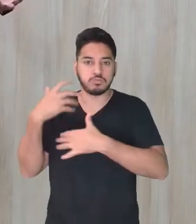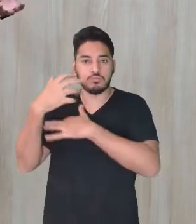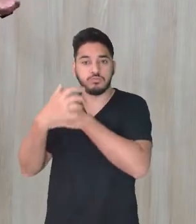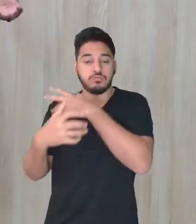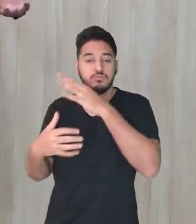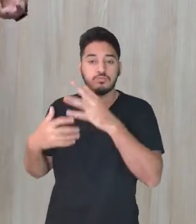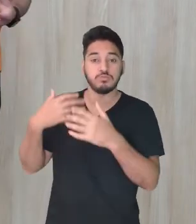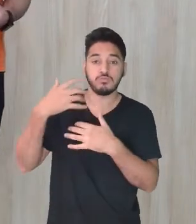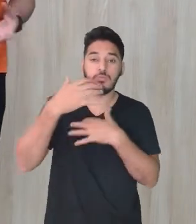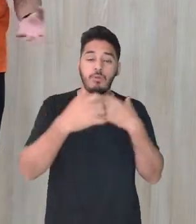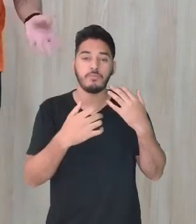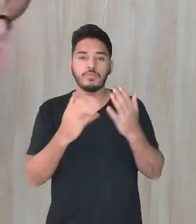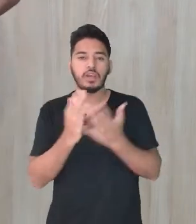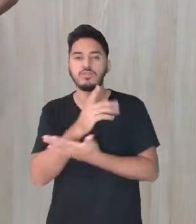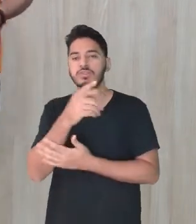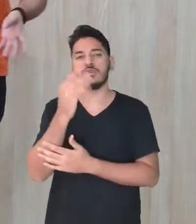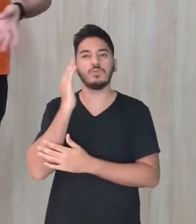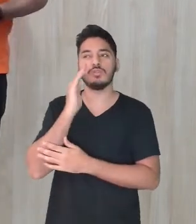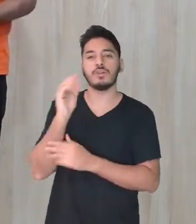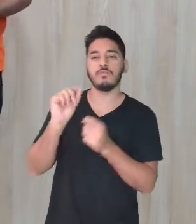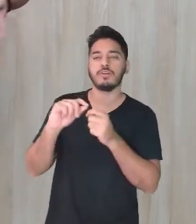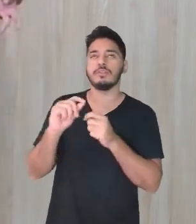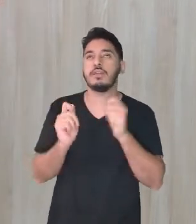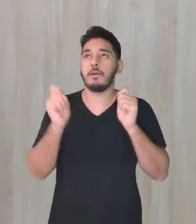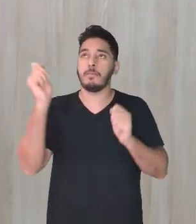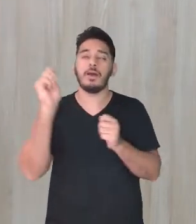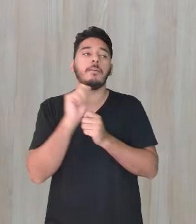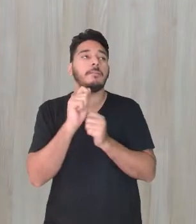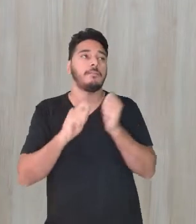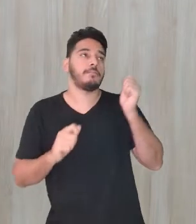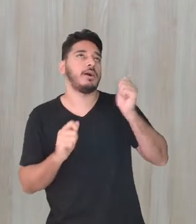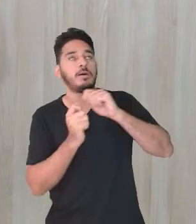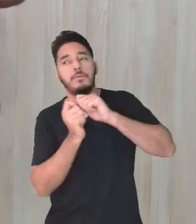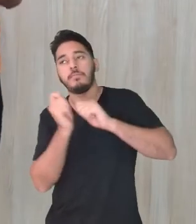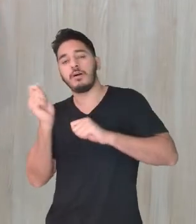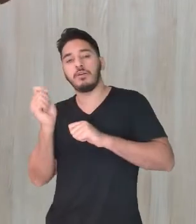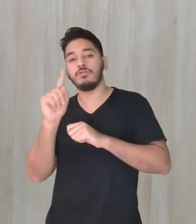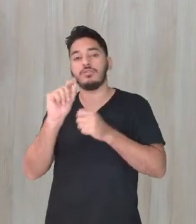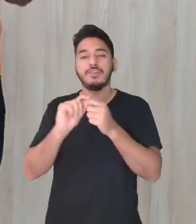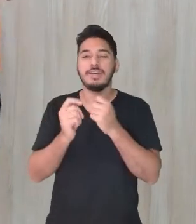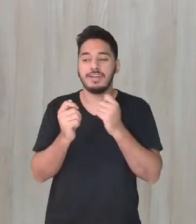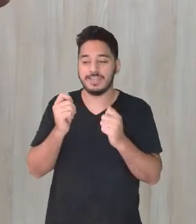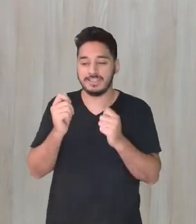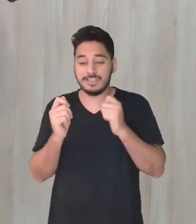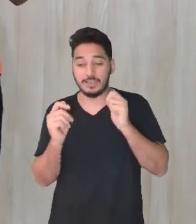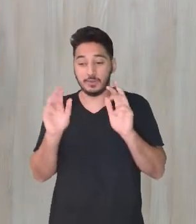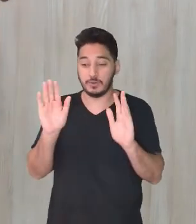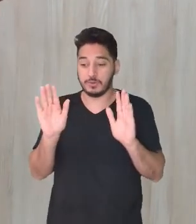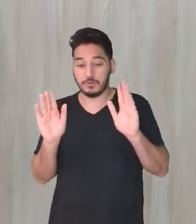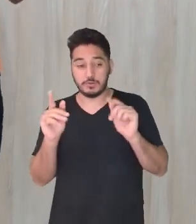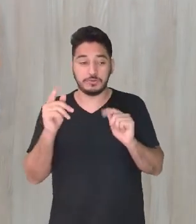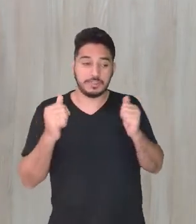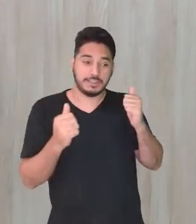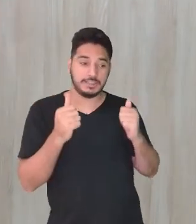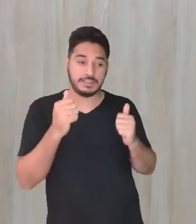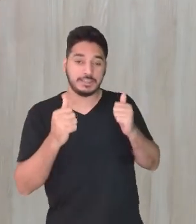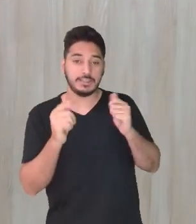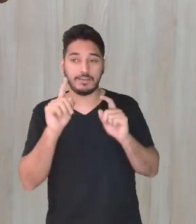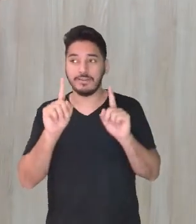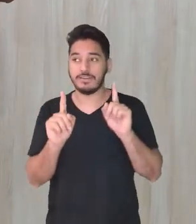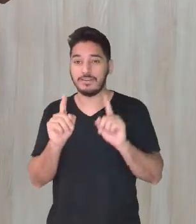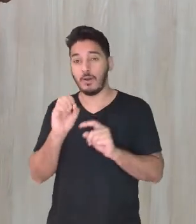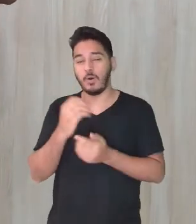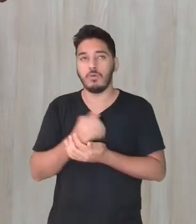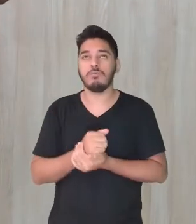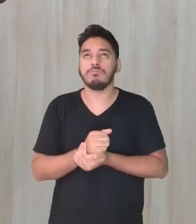Carol disse, mesmo que você não saiba fazer as coreografias do frevo, você, no mínimo, fica assim, ó. Mesmo que não vá com o dedinho, você fica